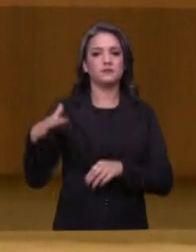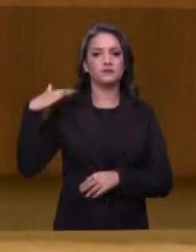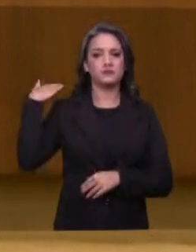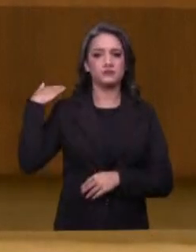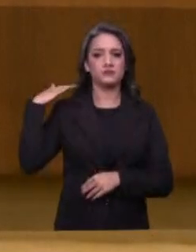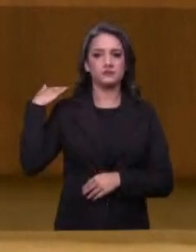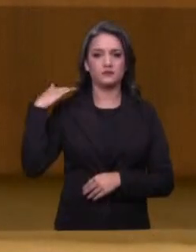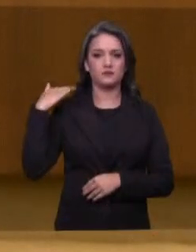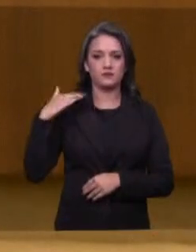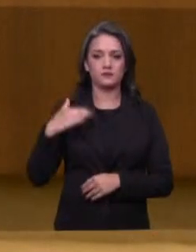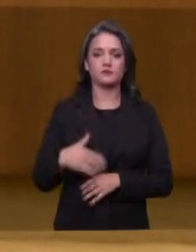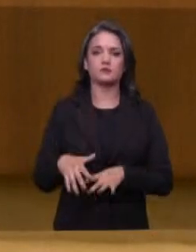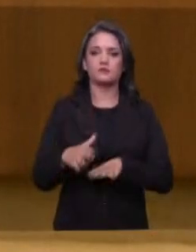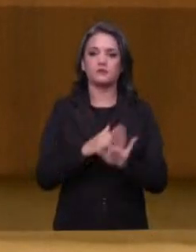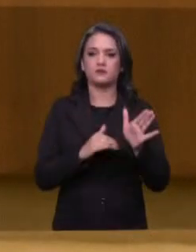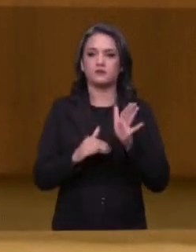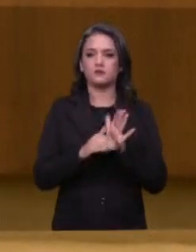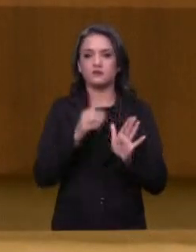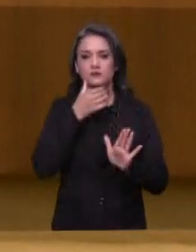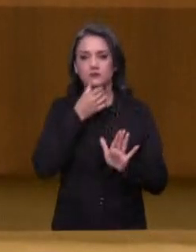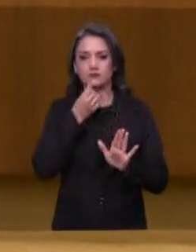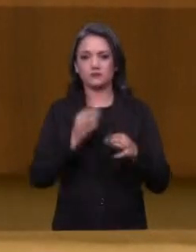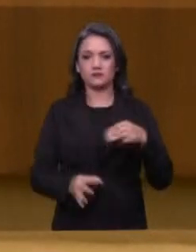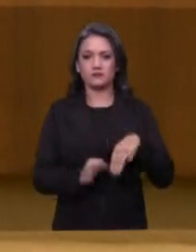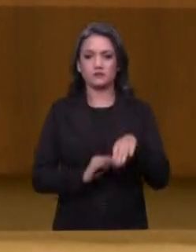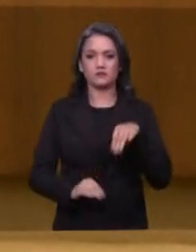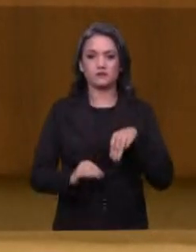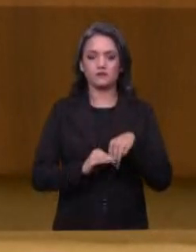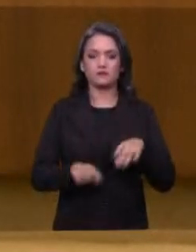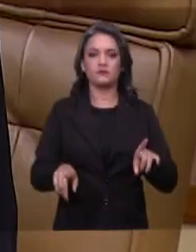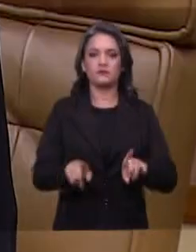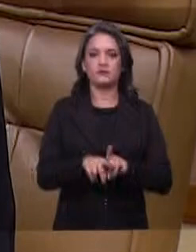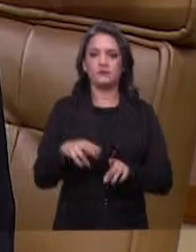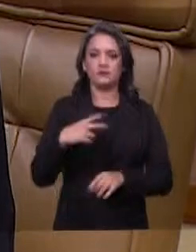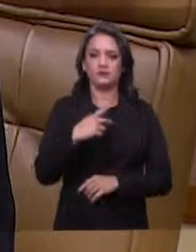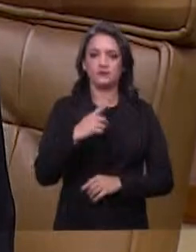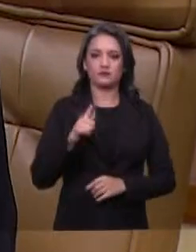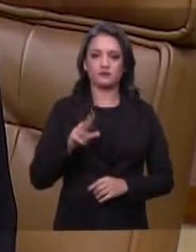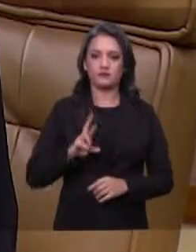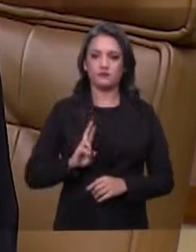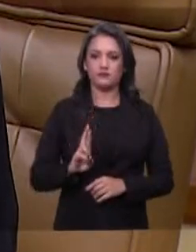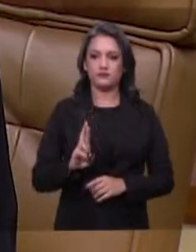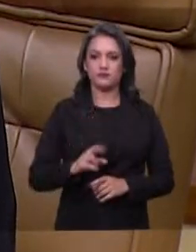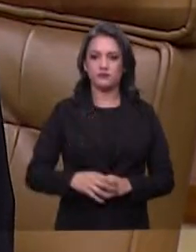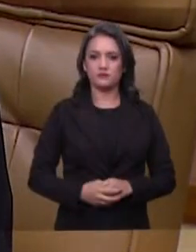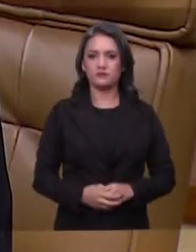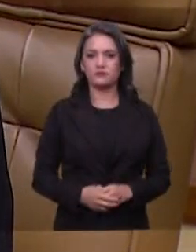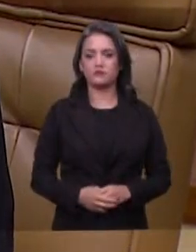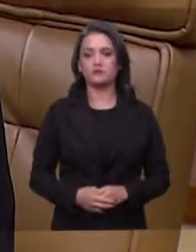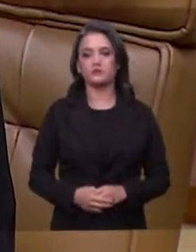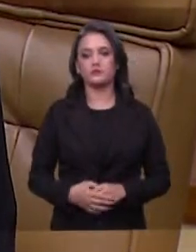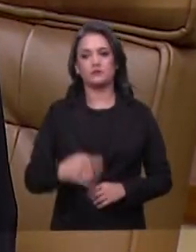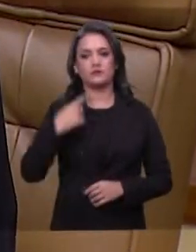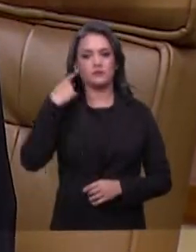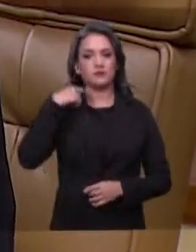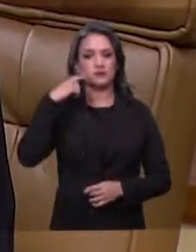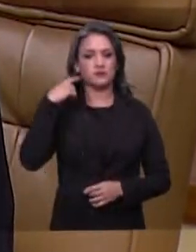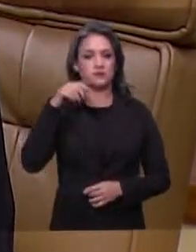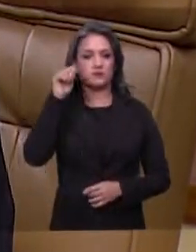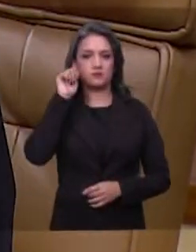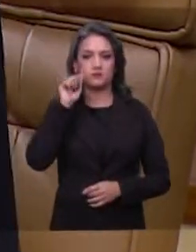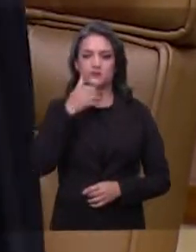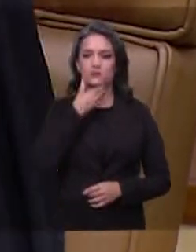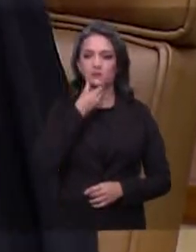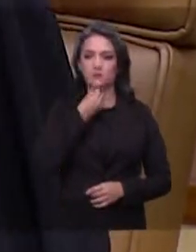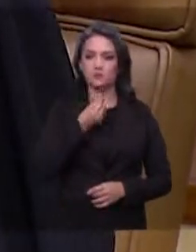STF julga ação contra a lei do Estado da Bahia, que estipulou data limite para regularização fundiária de territórios de comunidades